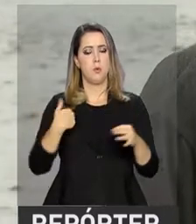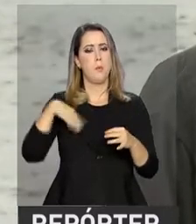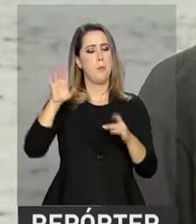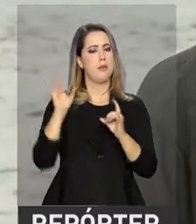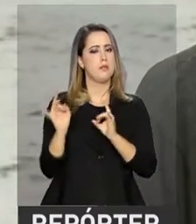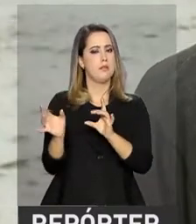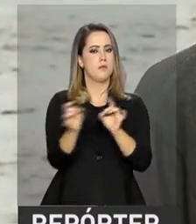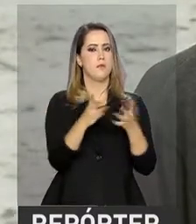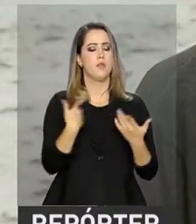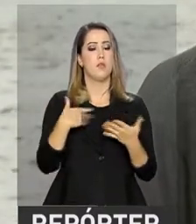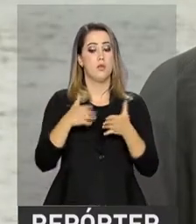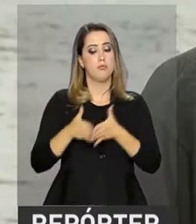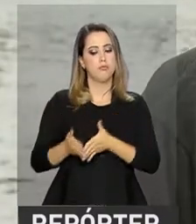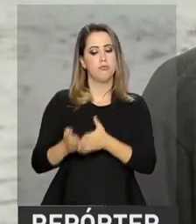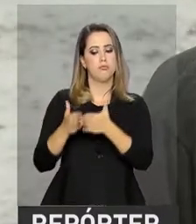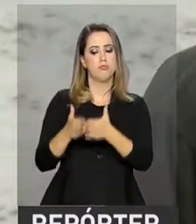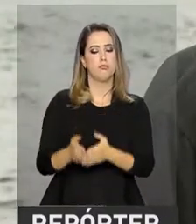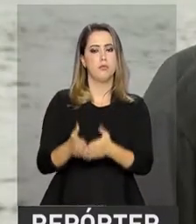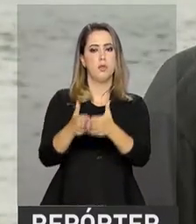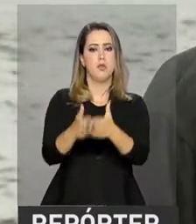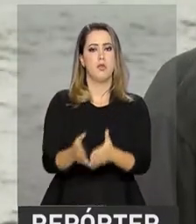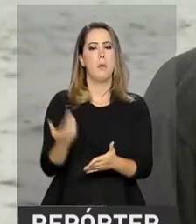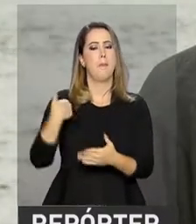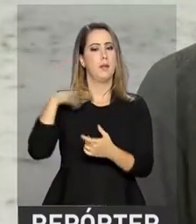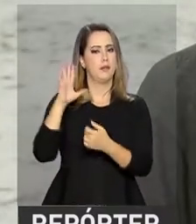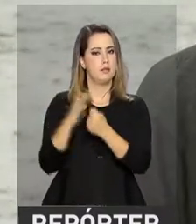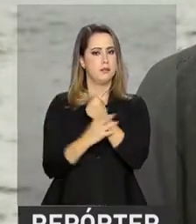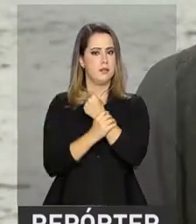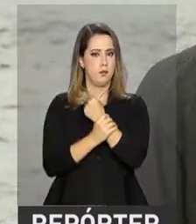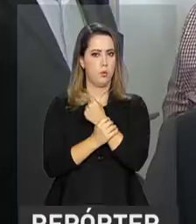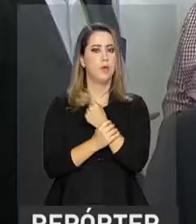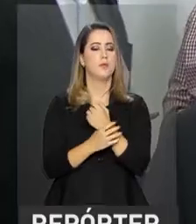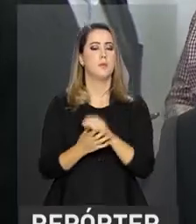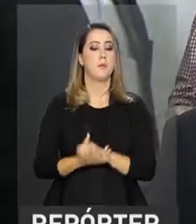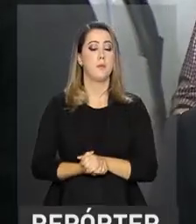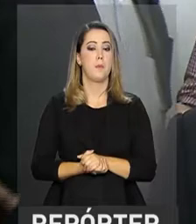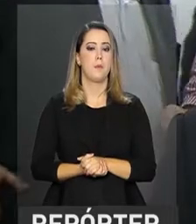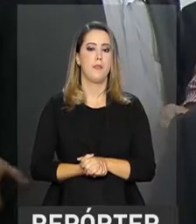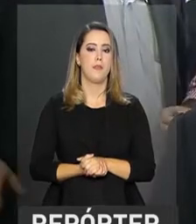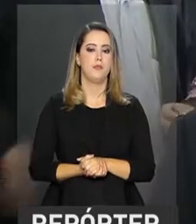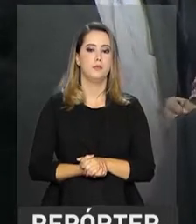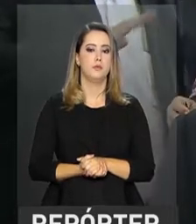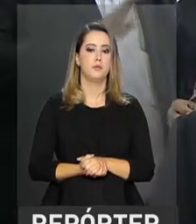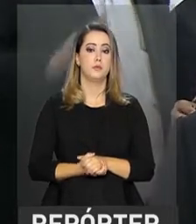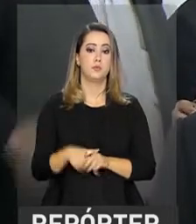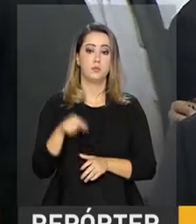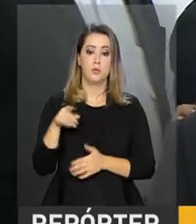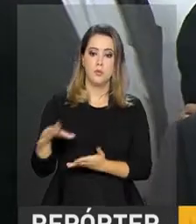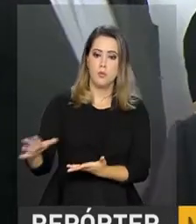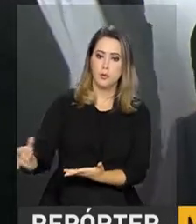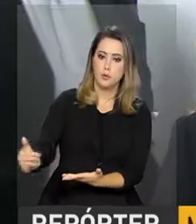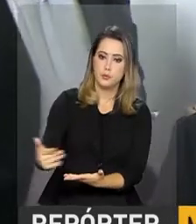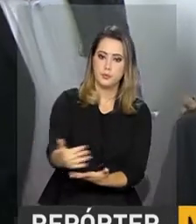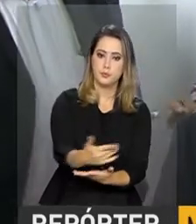porto, além de melhorar as condições de segurança e navegação. Com essa dragagem, uma dragagem no valor de